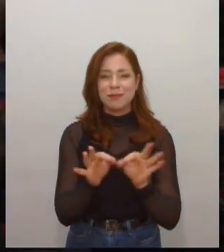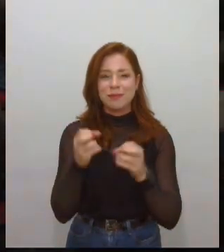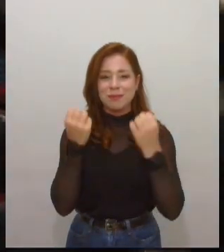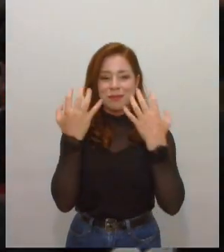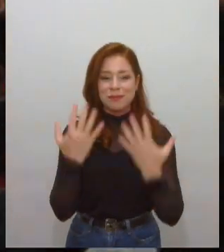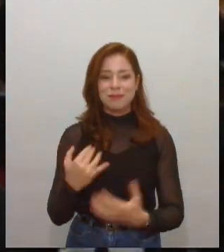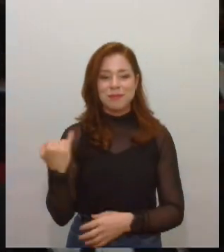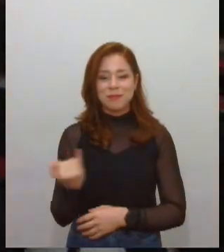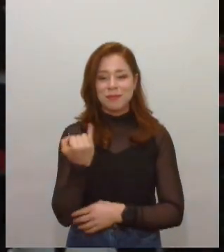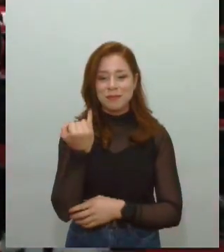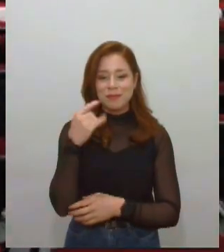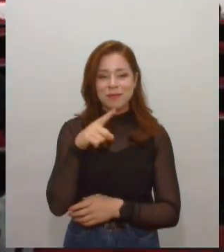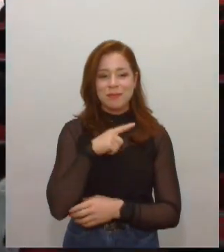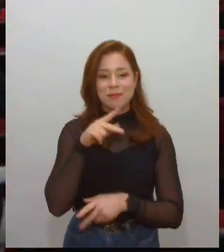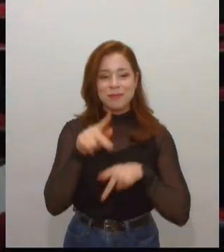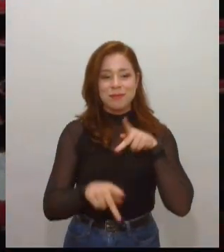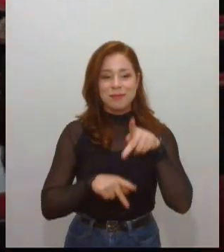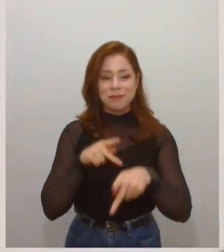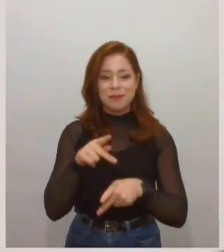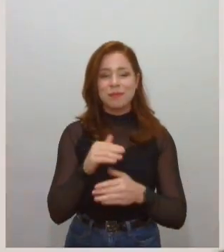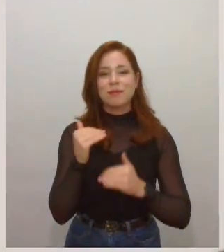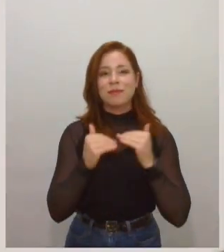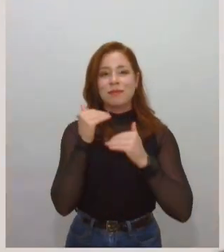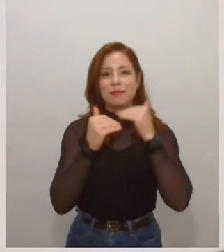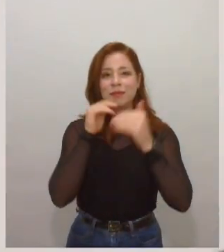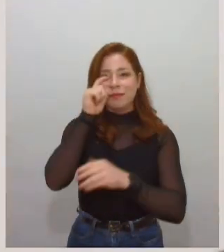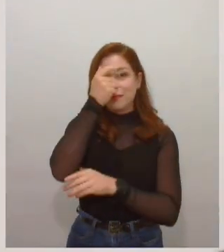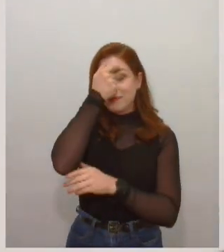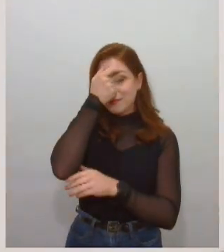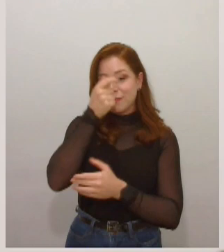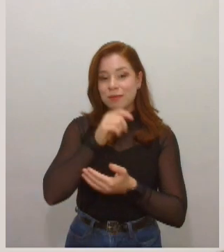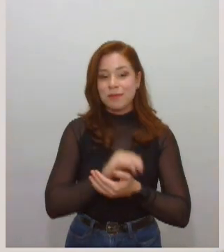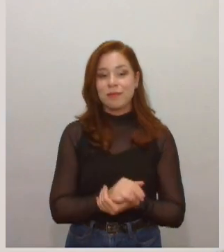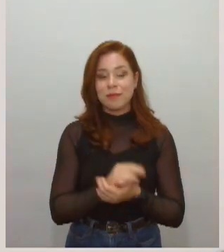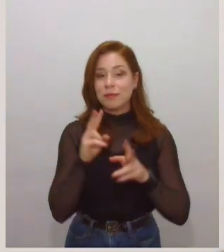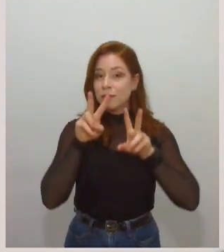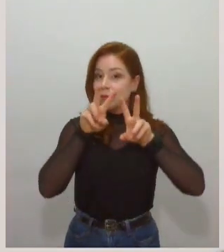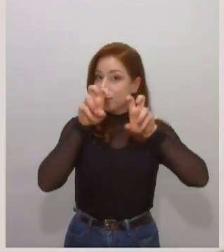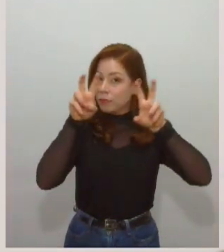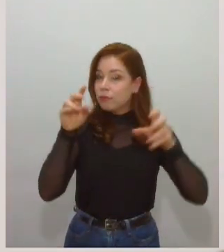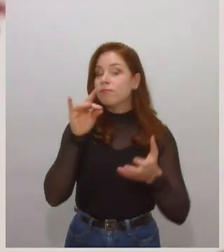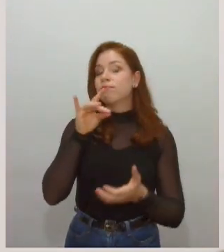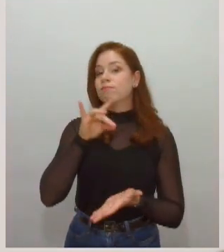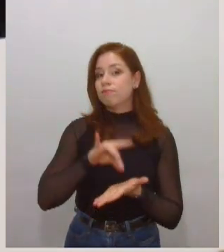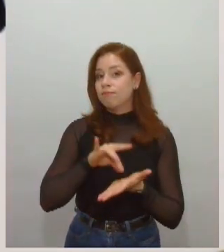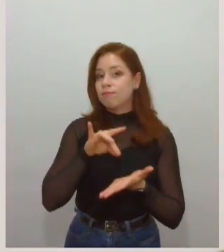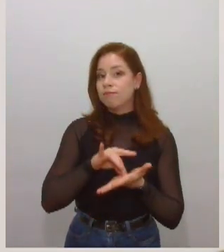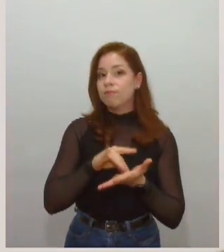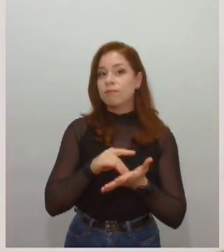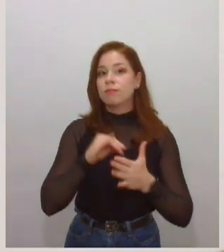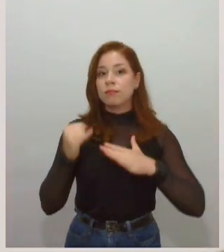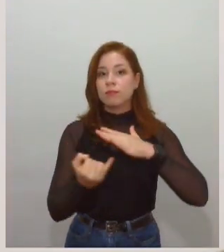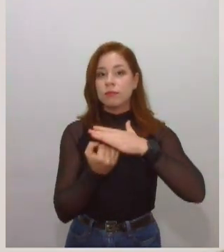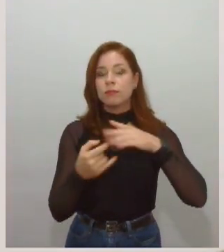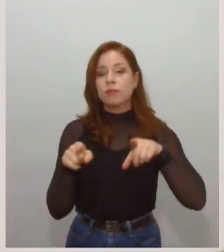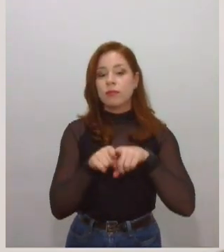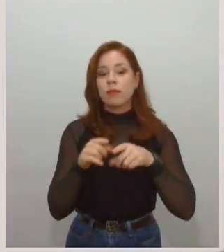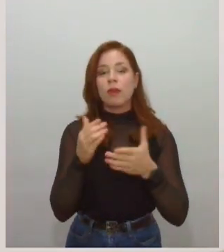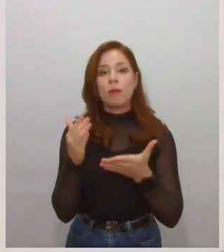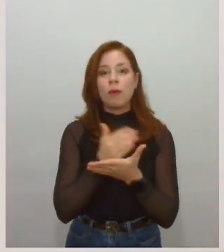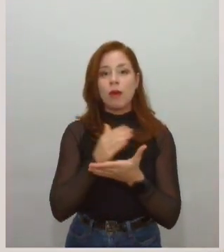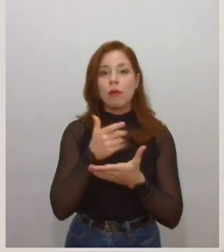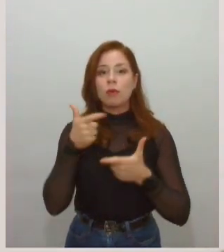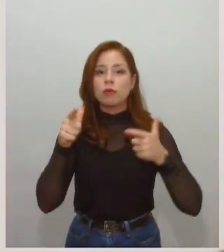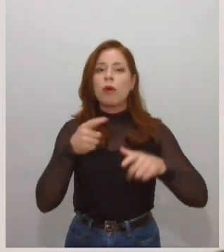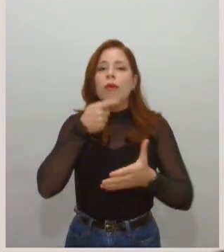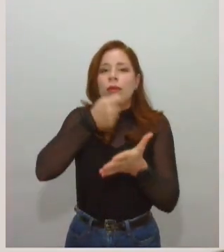ter uma população cada vez mais consciente sobre a existência de instituições e órgãos trabalhando incansavelmente